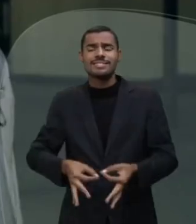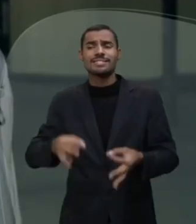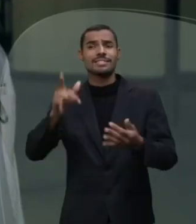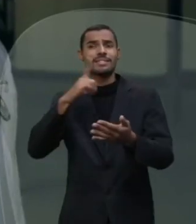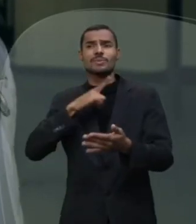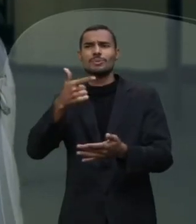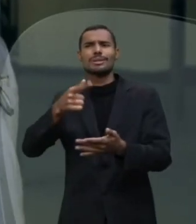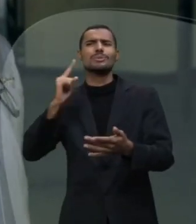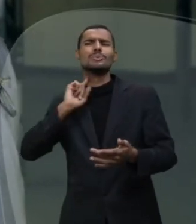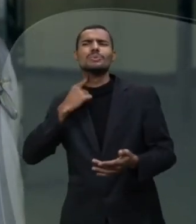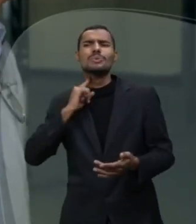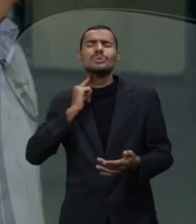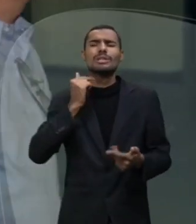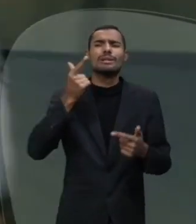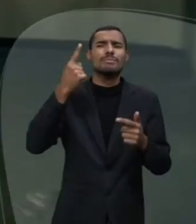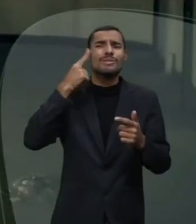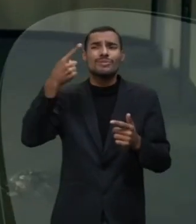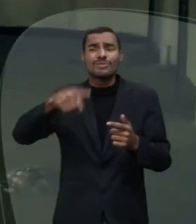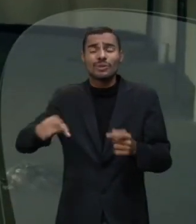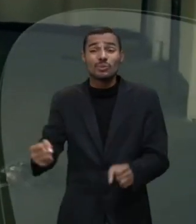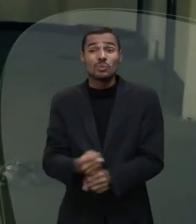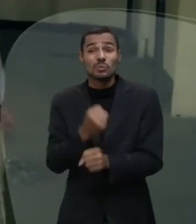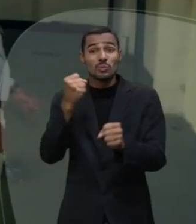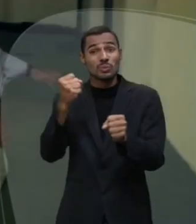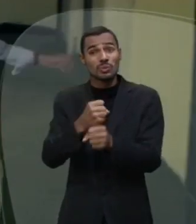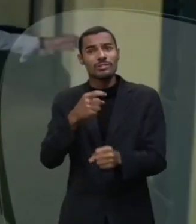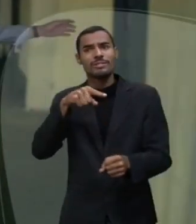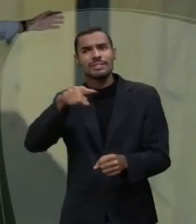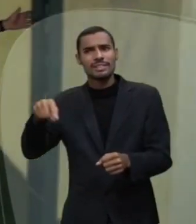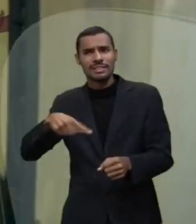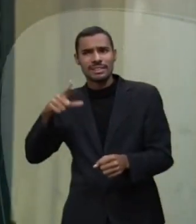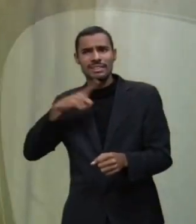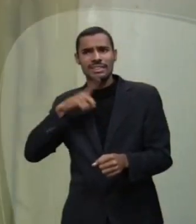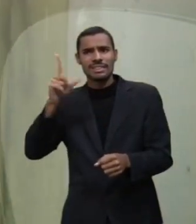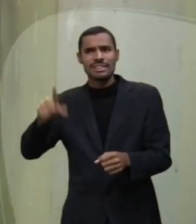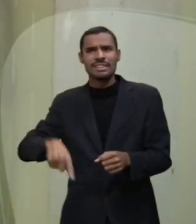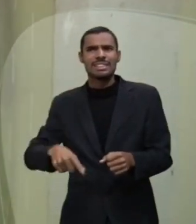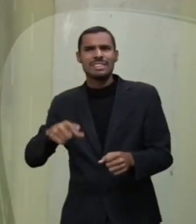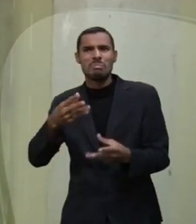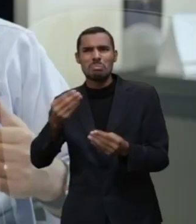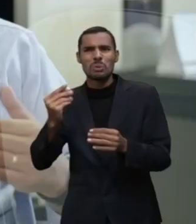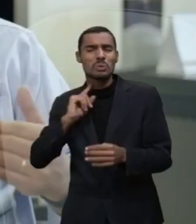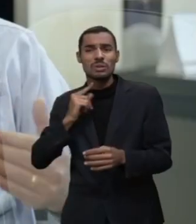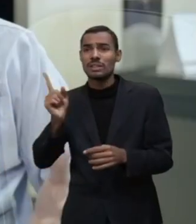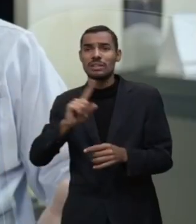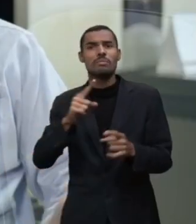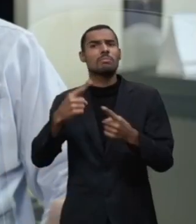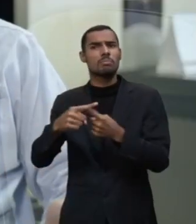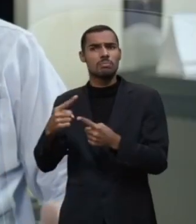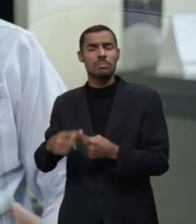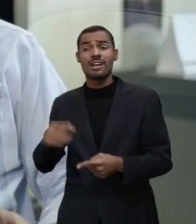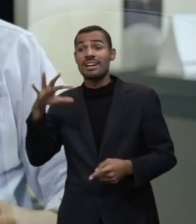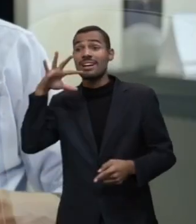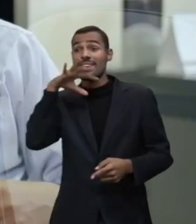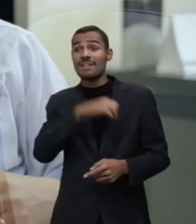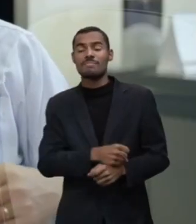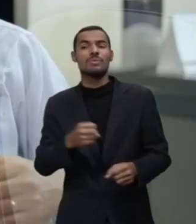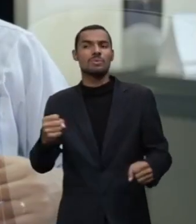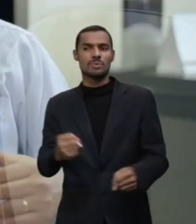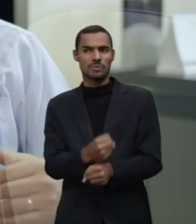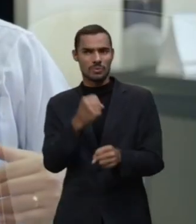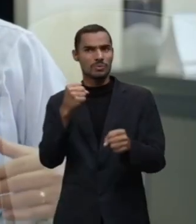onde eu não tenho, ao final de uma obra, tanto entulho. É uma construção rápida.